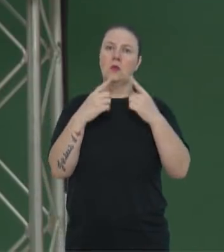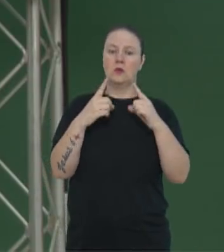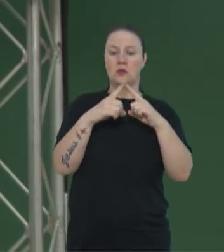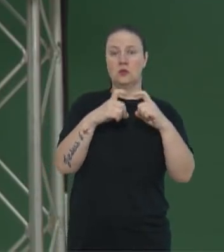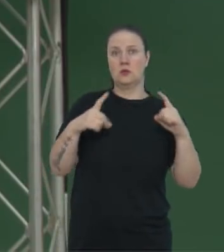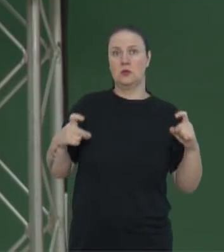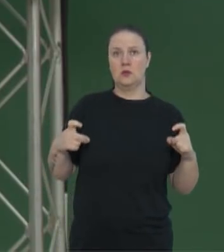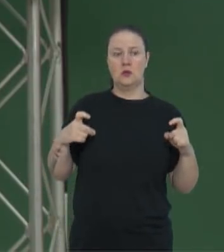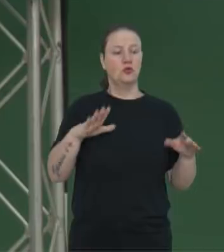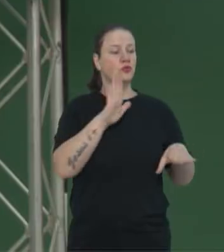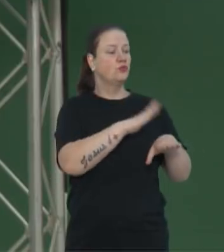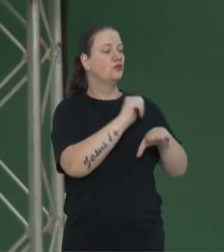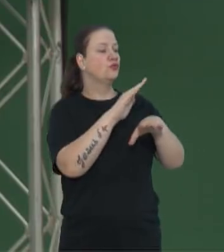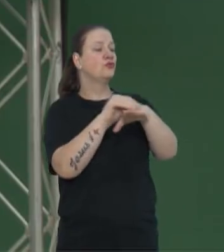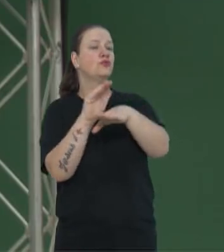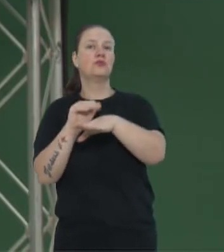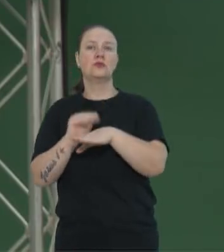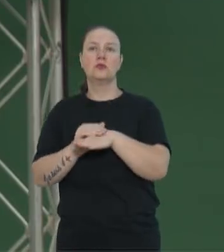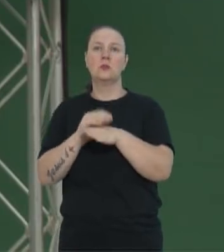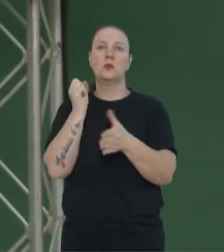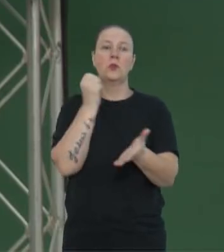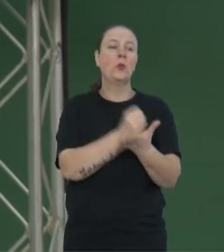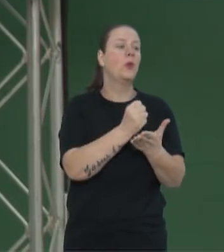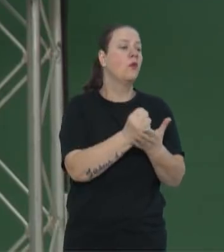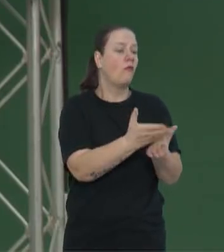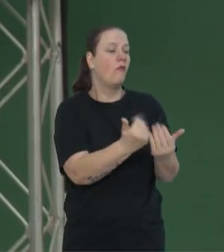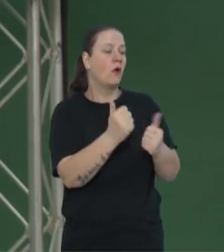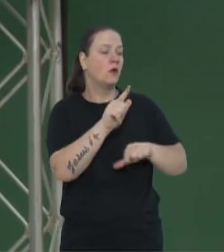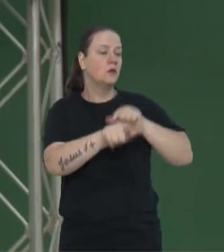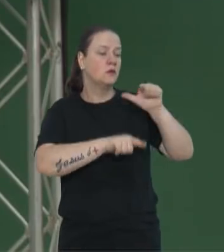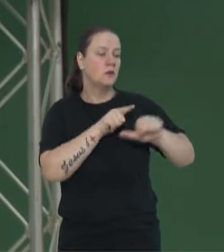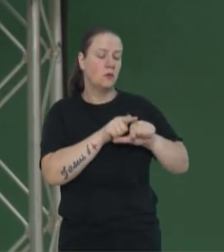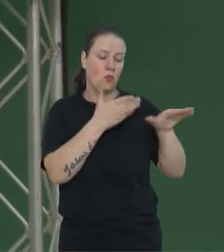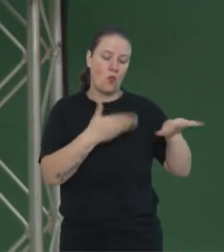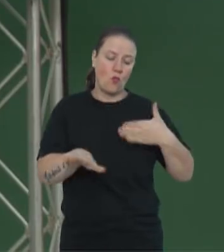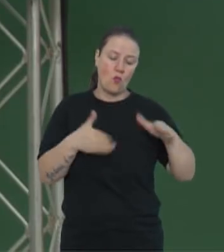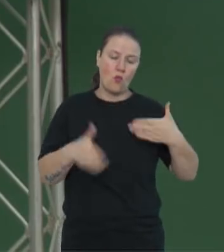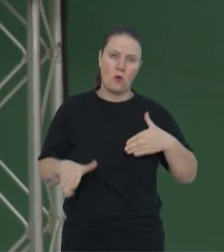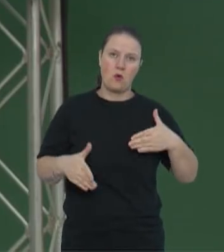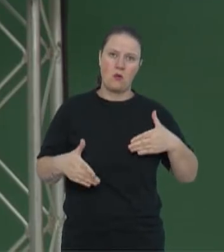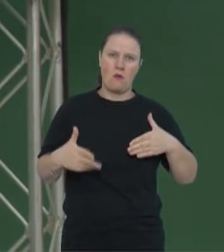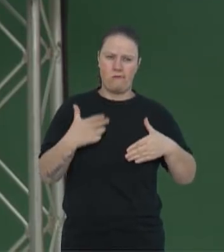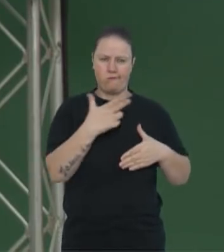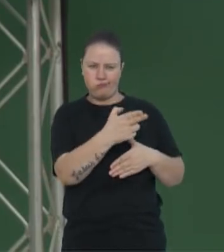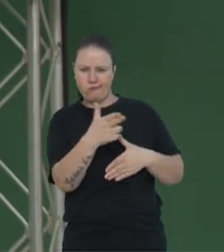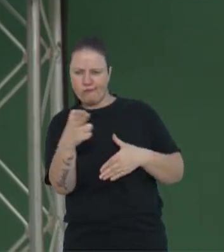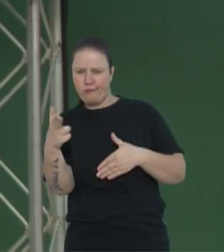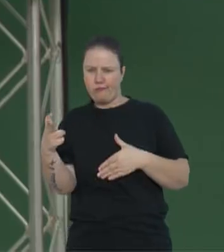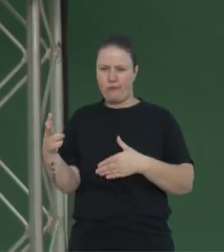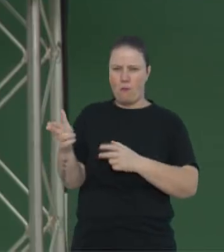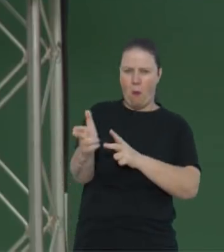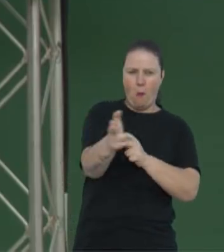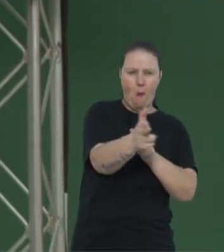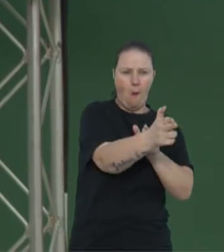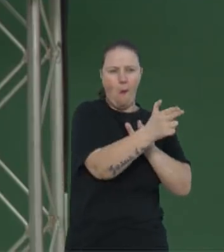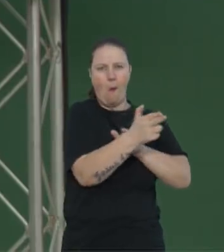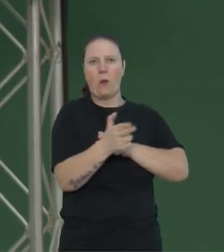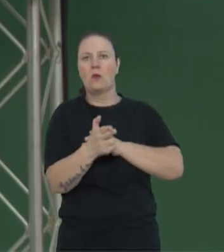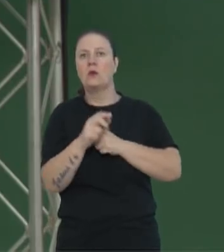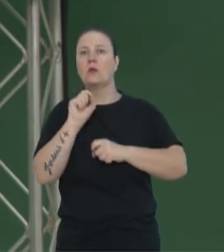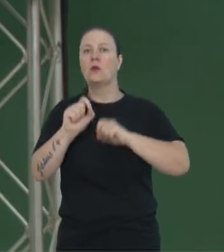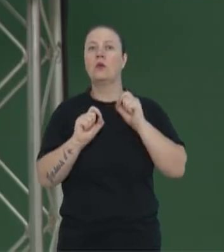contratados para desenvolver armas para a guerra, desenvolver tecnologia para a guerra, tecnologia para matar. Então, seria o progresso